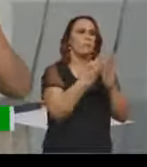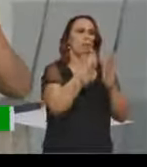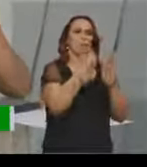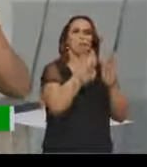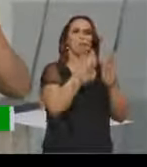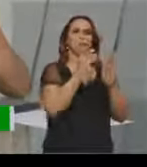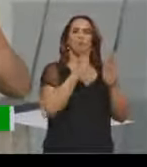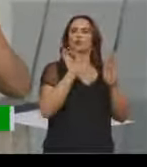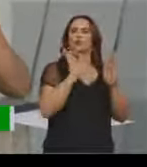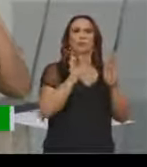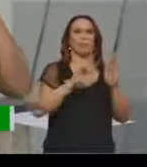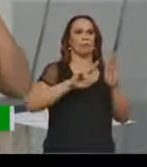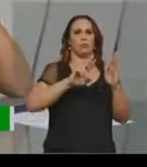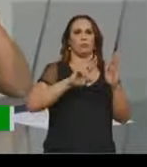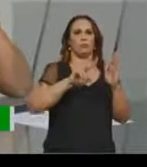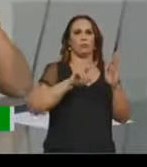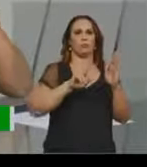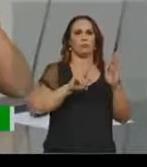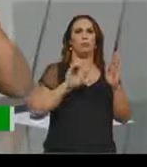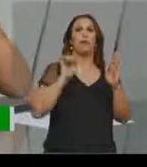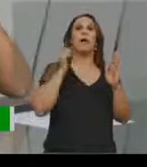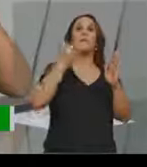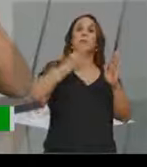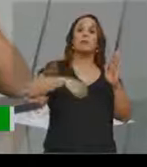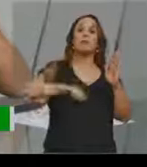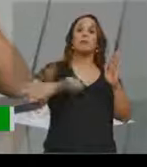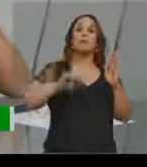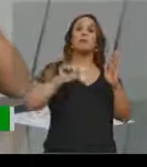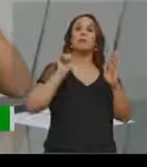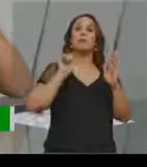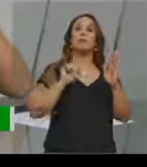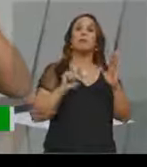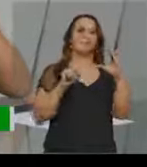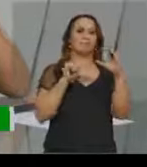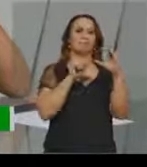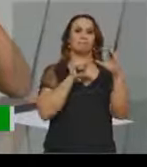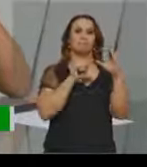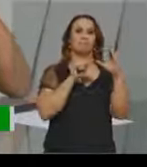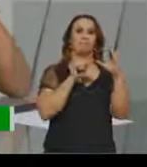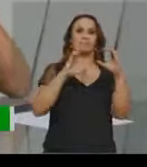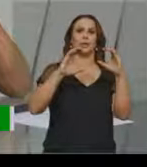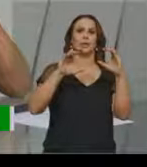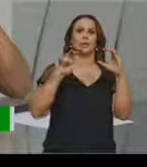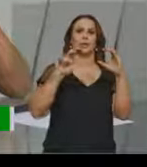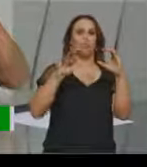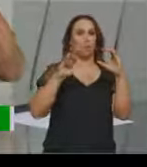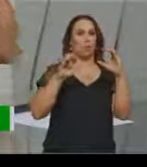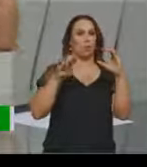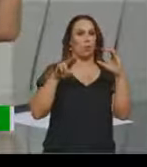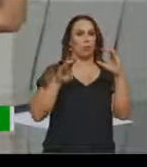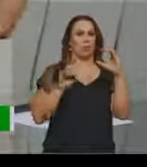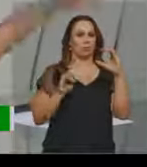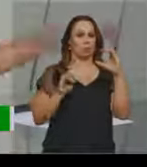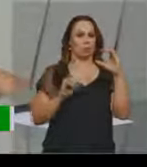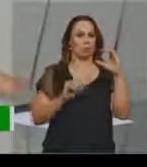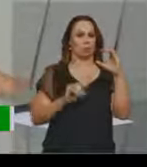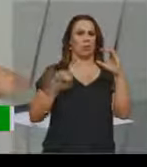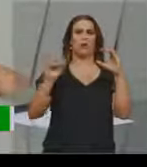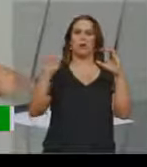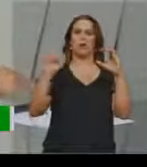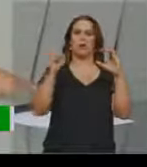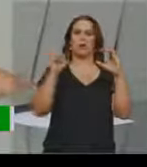vez que eu tenha uma molécula, um carbono quiral, ou seja, uma molécula assimétrica. Eu até tenho um modelinho aqui,